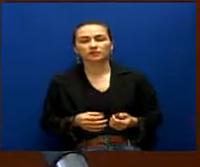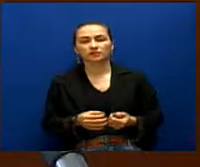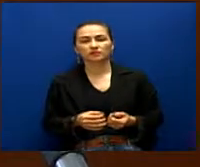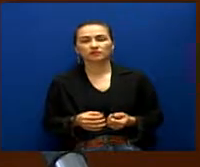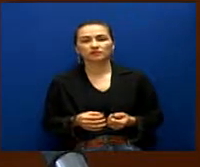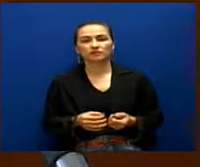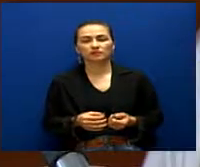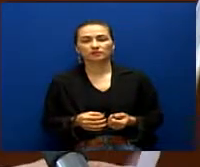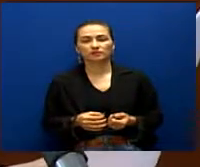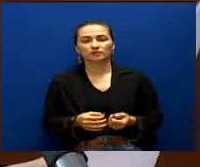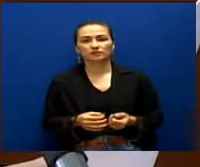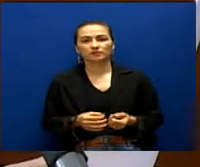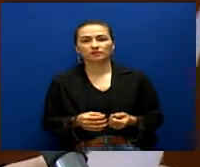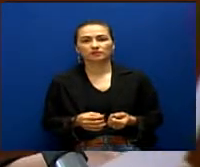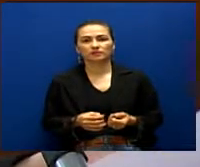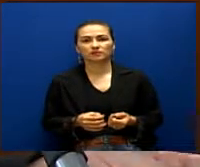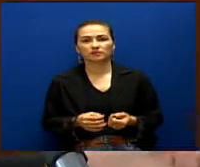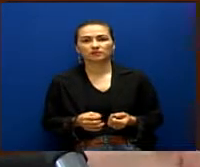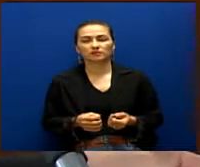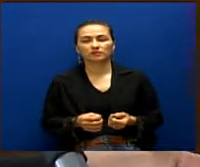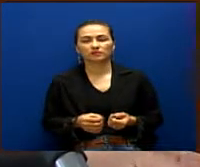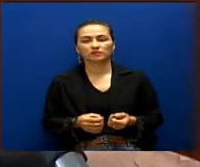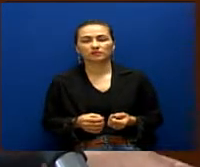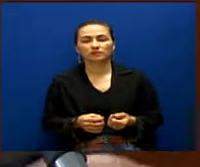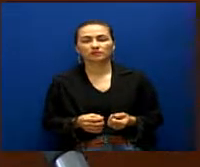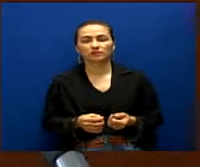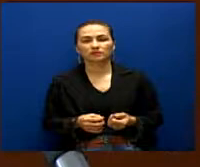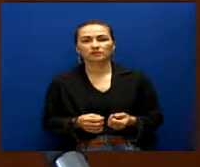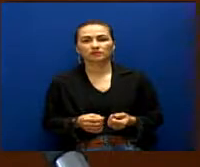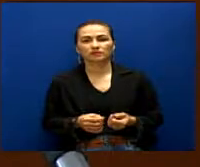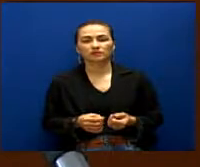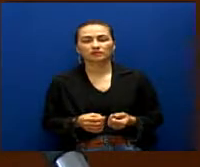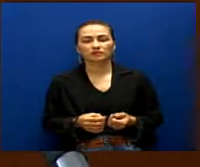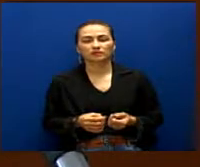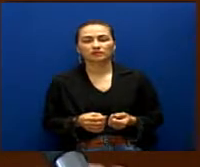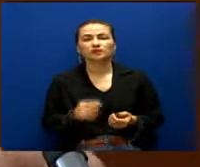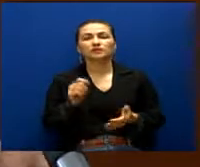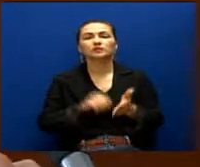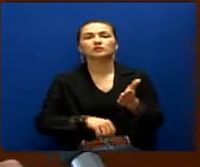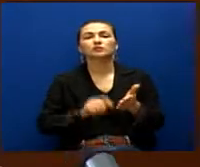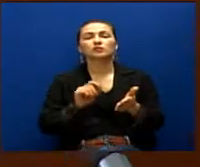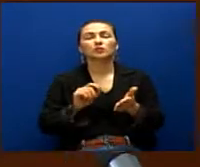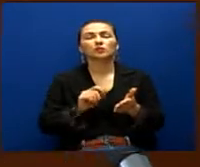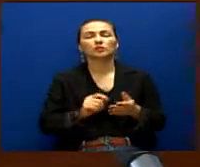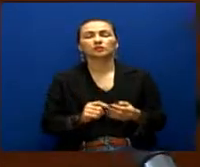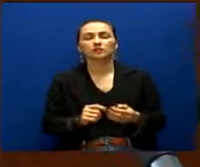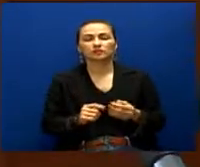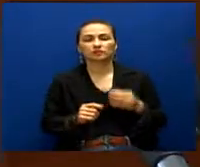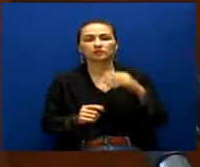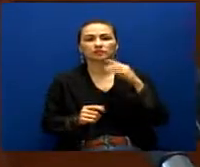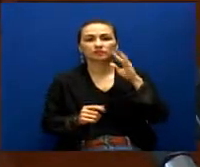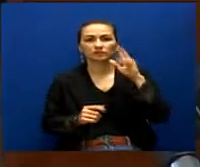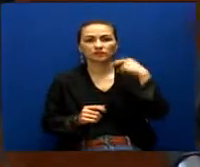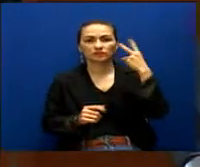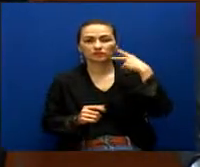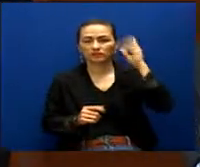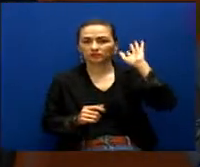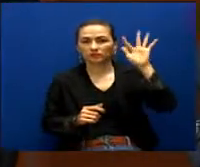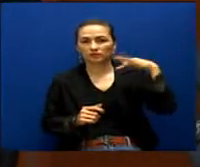a 3 e a 6... Como que está o parecer? É muito fácil. Fernanda, você vai debater?